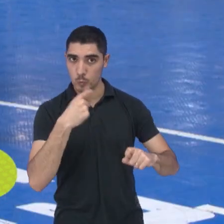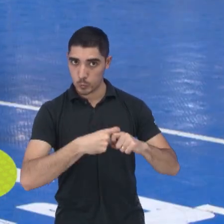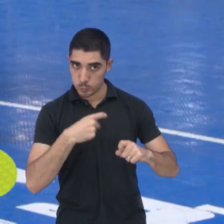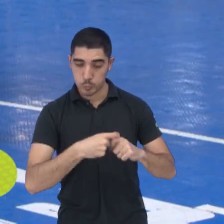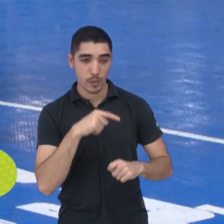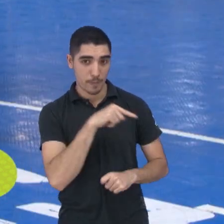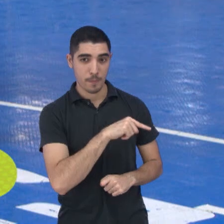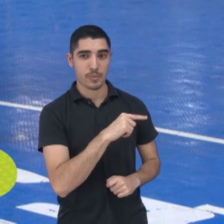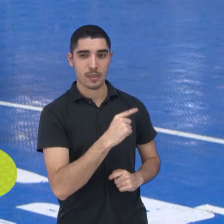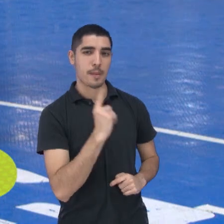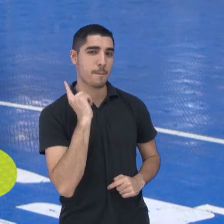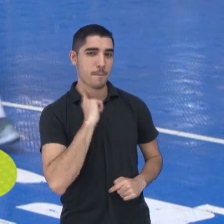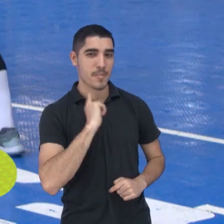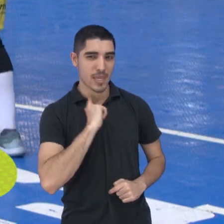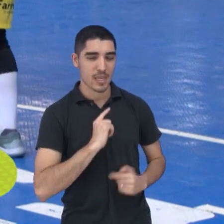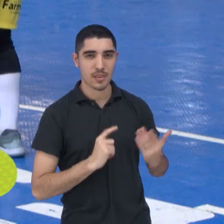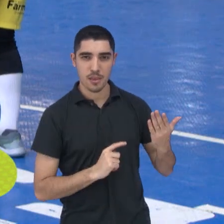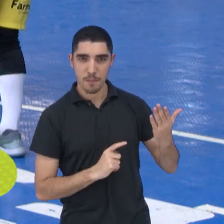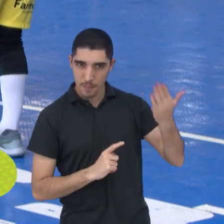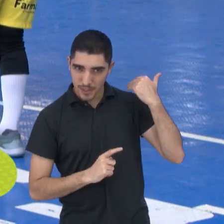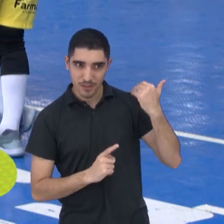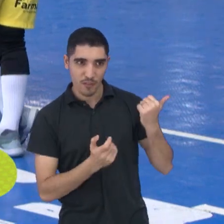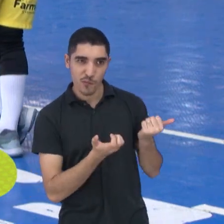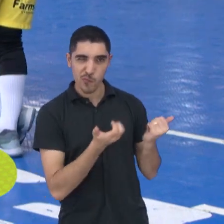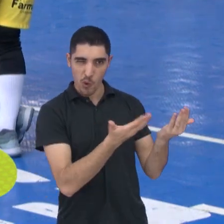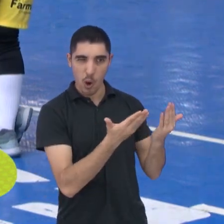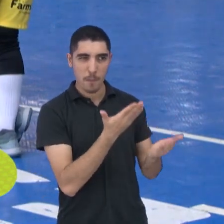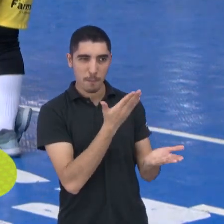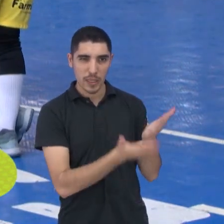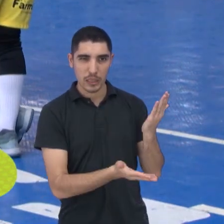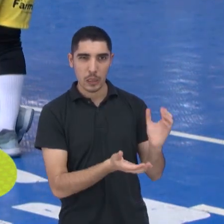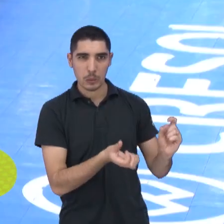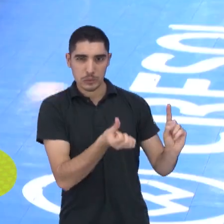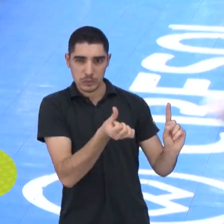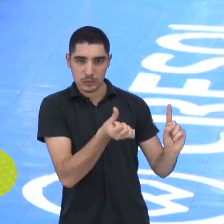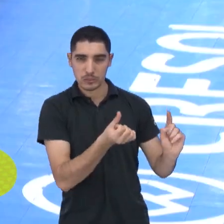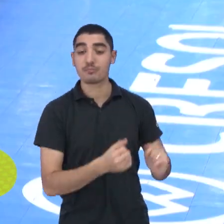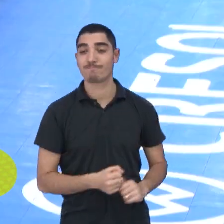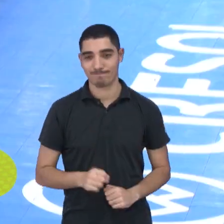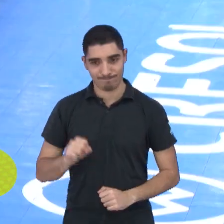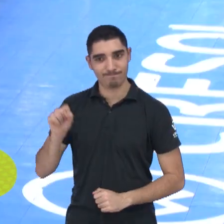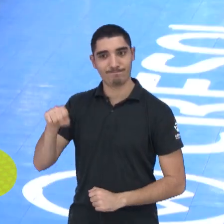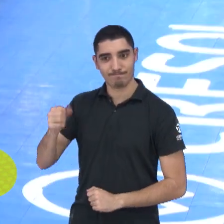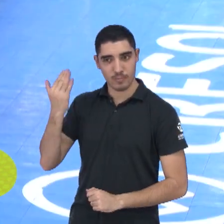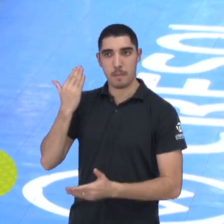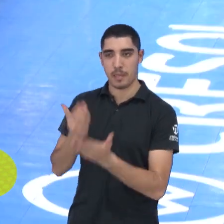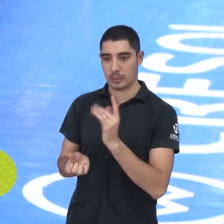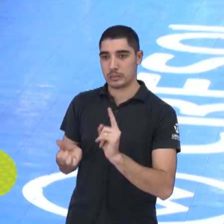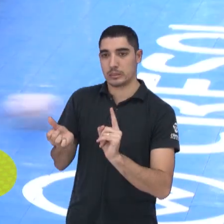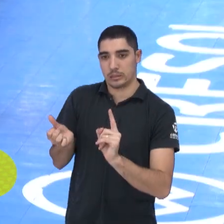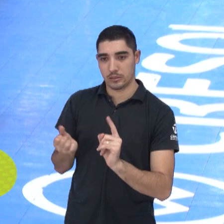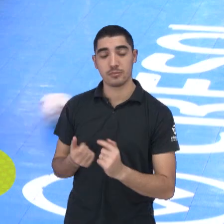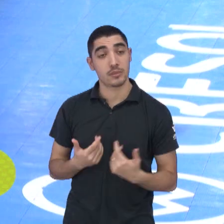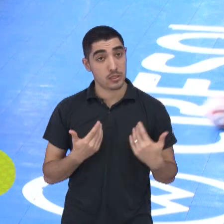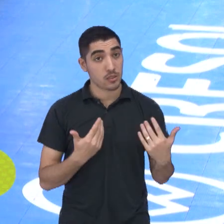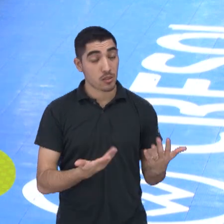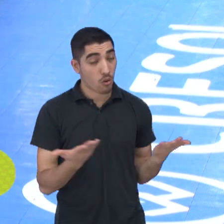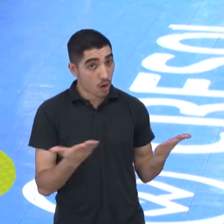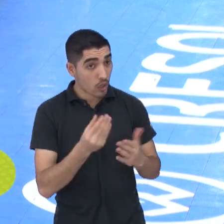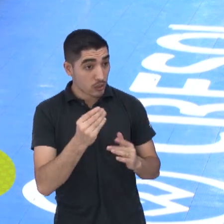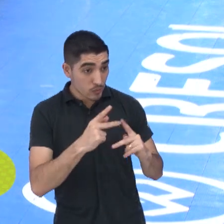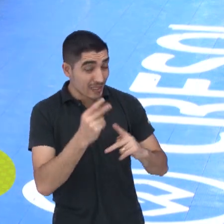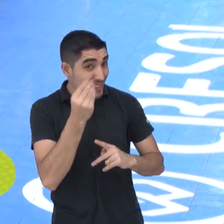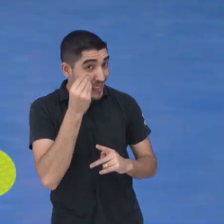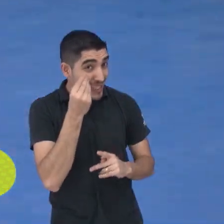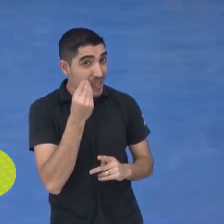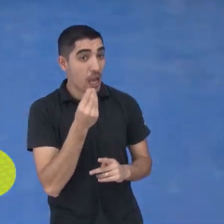José tomou uma goleada no Minas fora de casa, acho que foi 6-1, né? 6-1. Então, tem que buscar aí para conseguir a